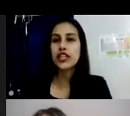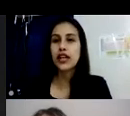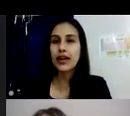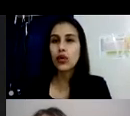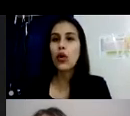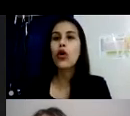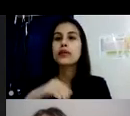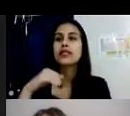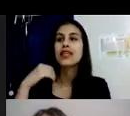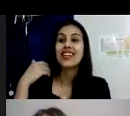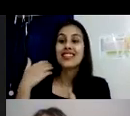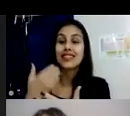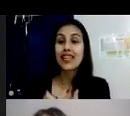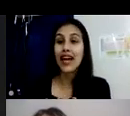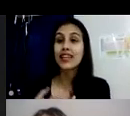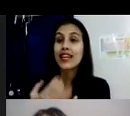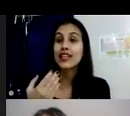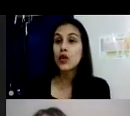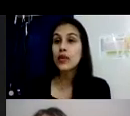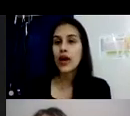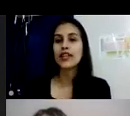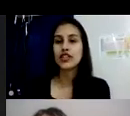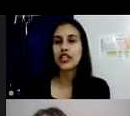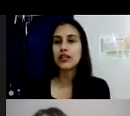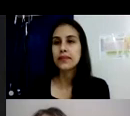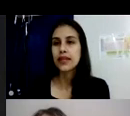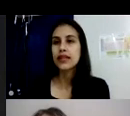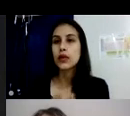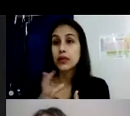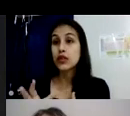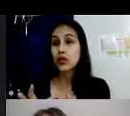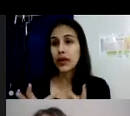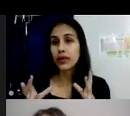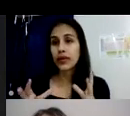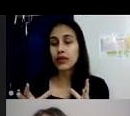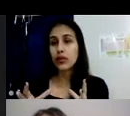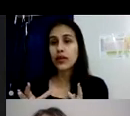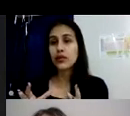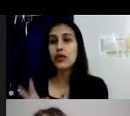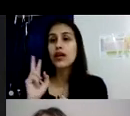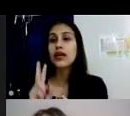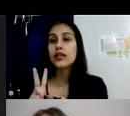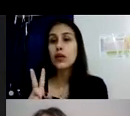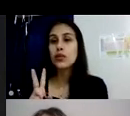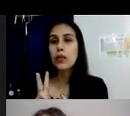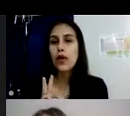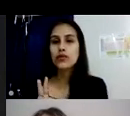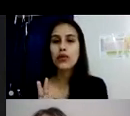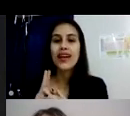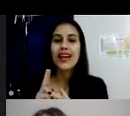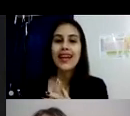maior de ter hematomas, se cair, ele ter uma hemorragia, então eu preciso tomar cuidado com isso. E